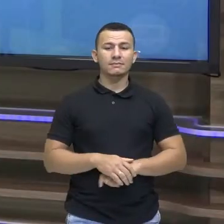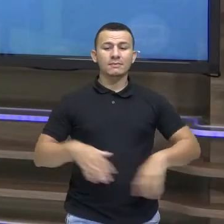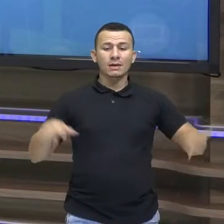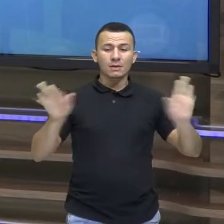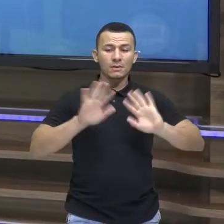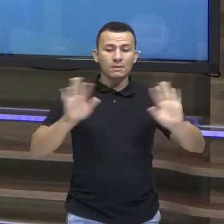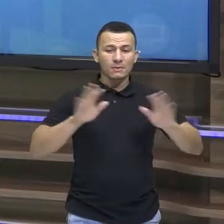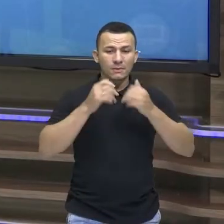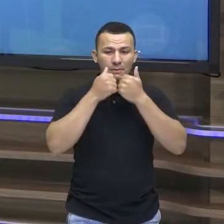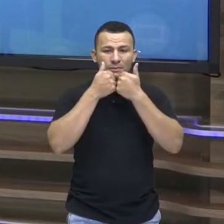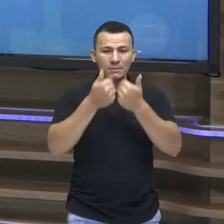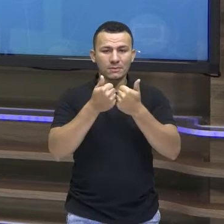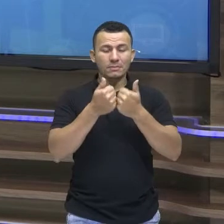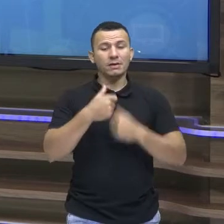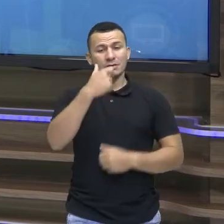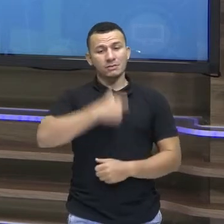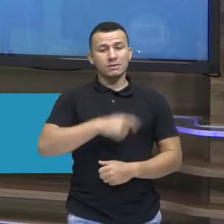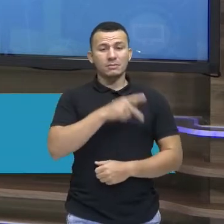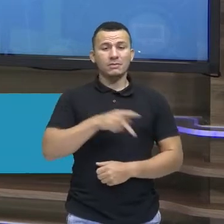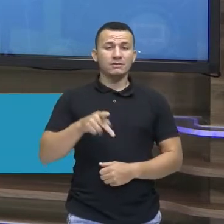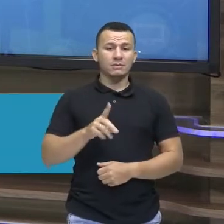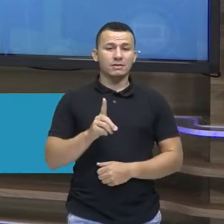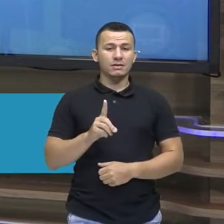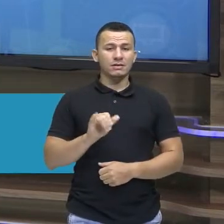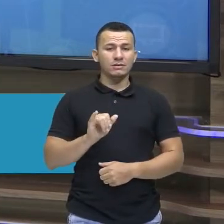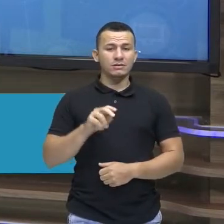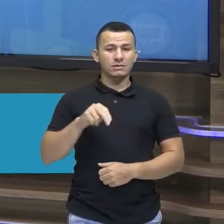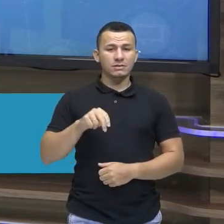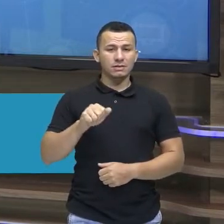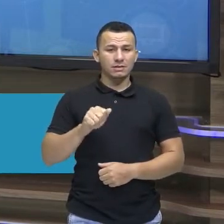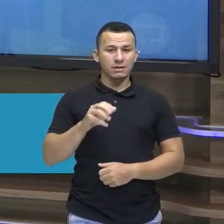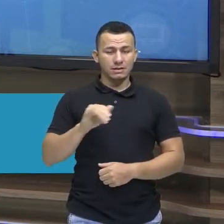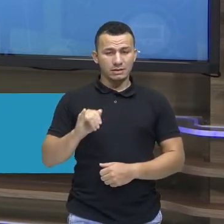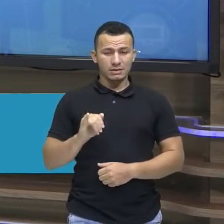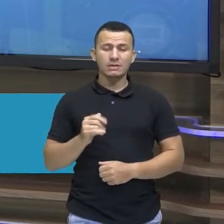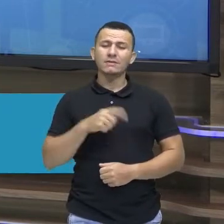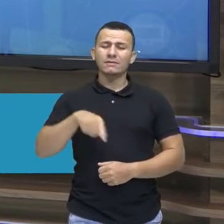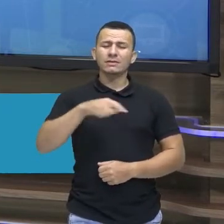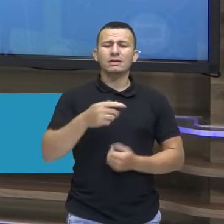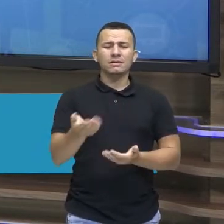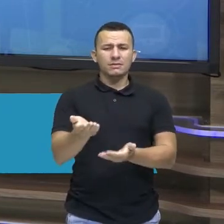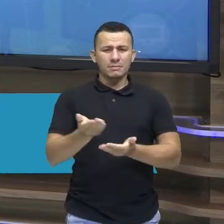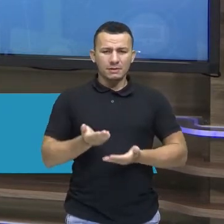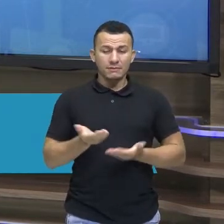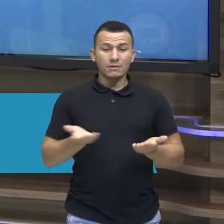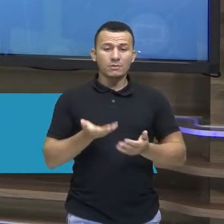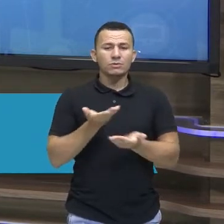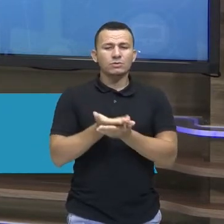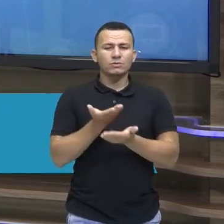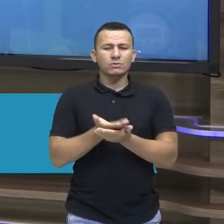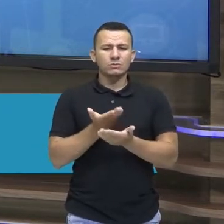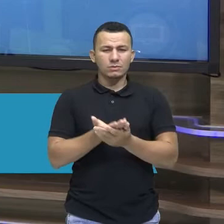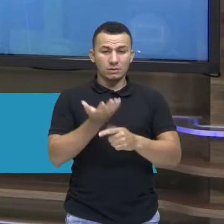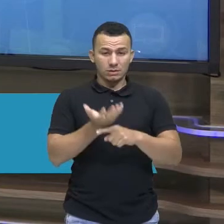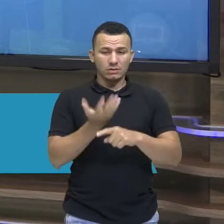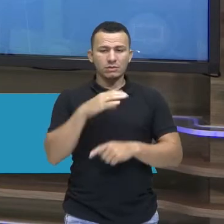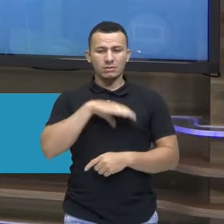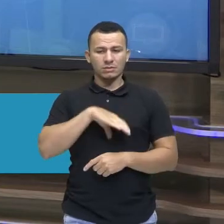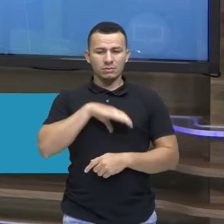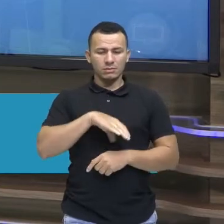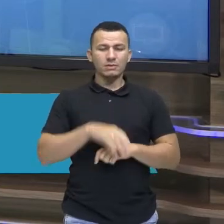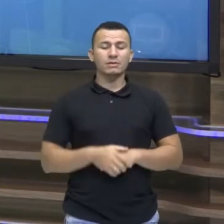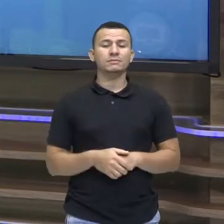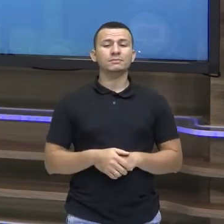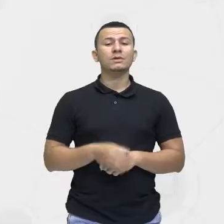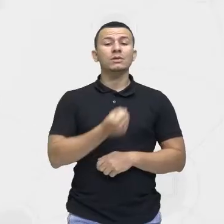Olá pessoal, eu sou a professora Dinanci Silva, sejam bem-vindos à nossa aula de língua portuguesa. Hoje a nossa aula é a